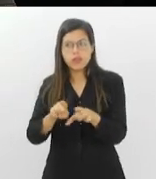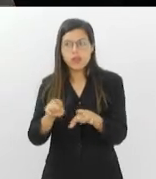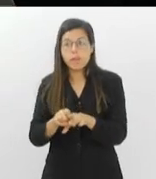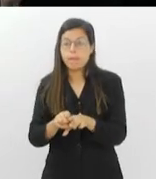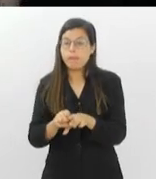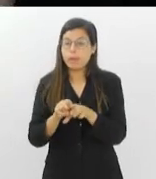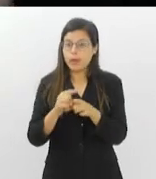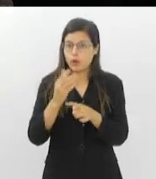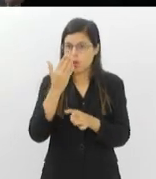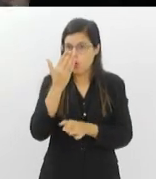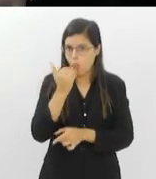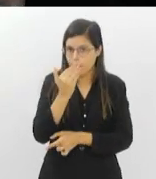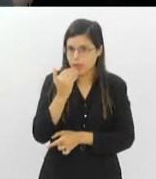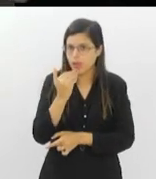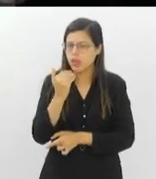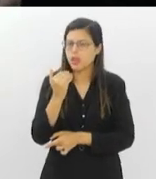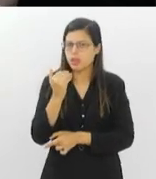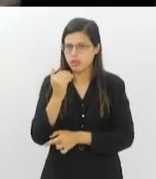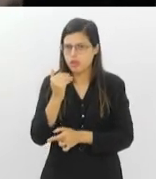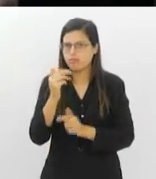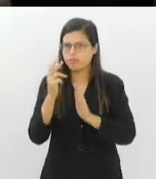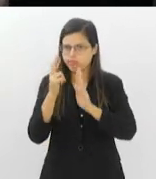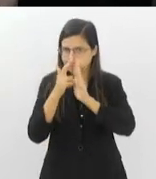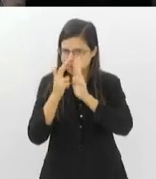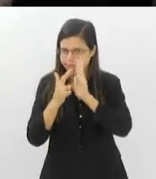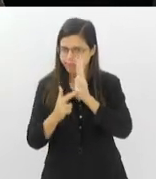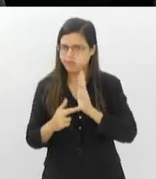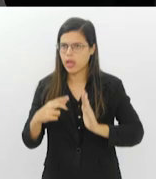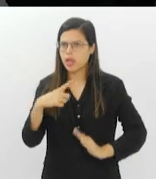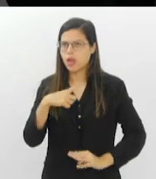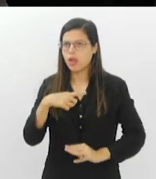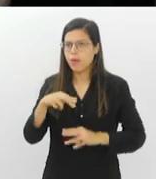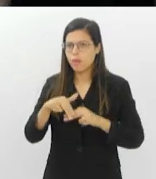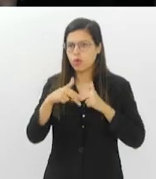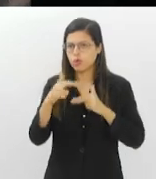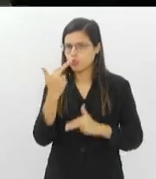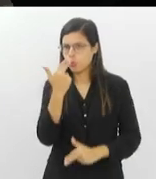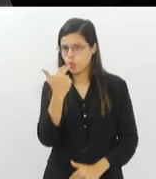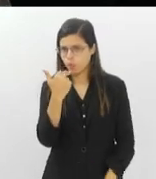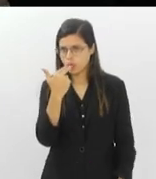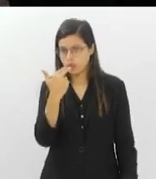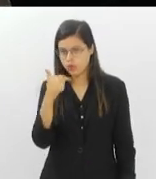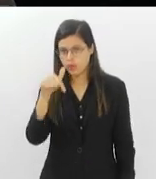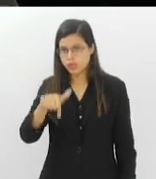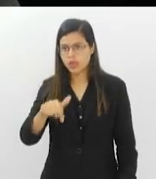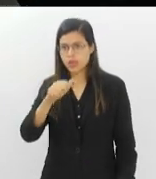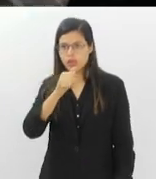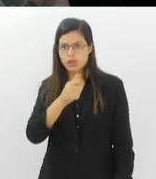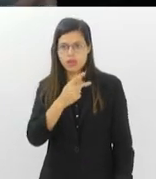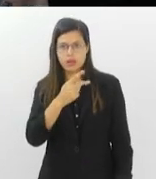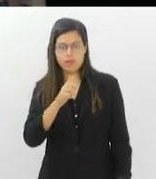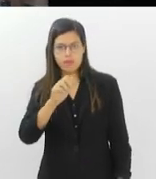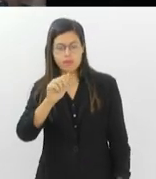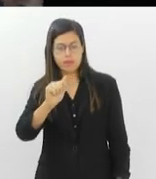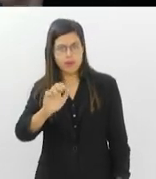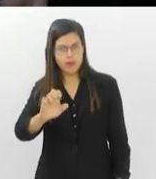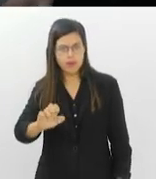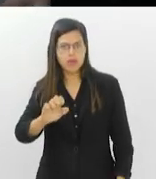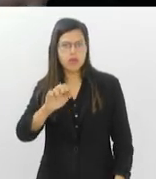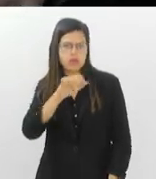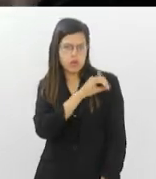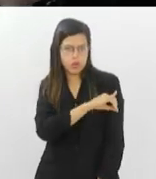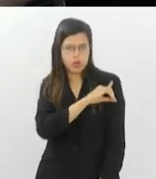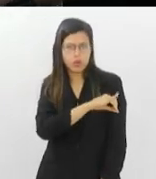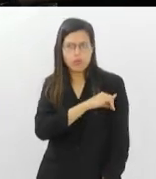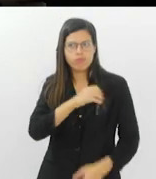bem restritiva, né, e rigorosa. Por isso eu estou aqui com a nutricionista Bruna Bardiella, aqui da APAE Rio, para explicar um pouquinho para a gente sobre